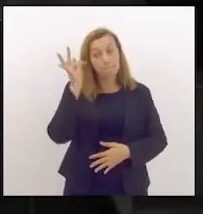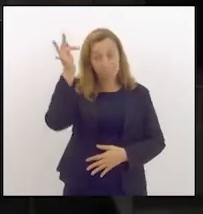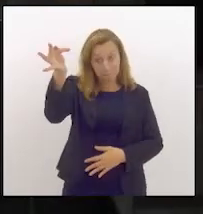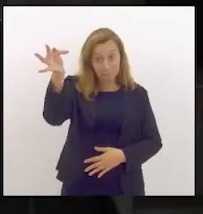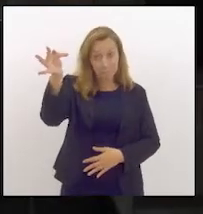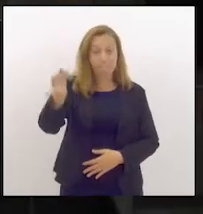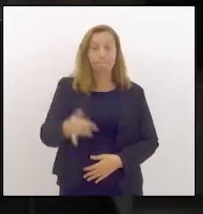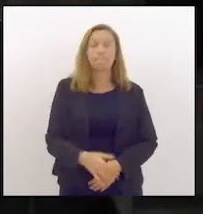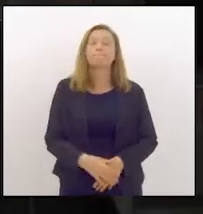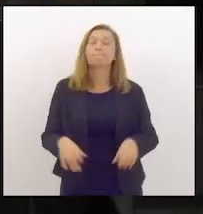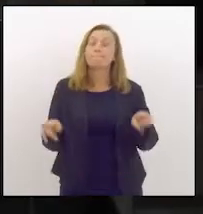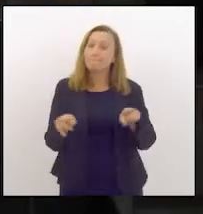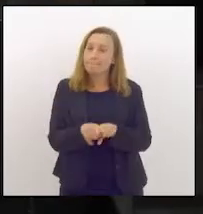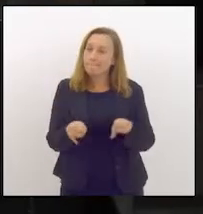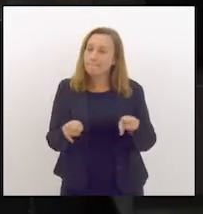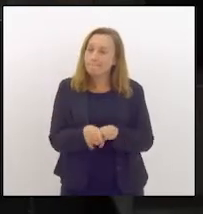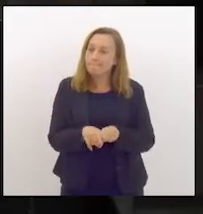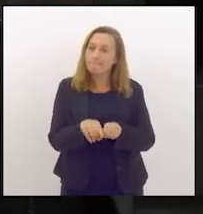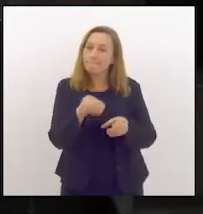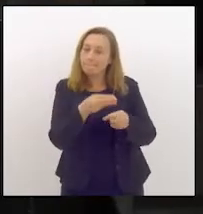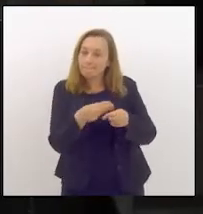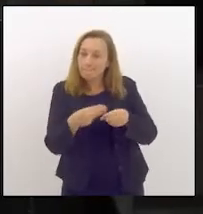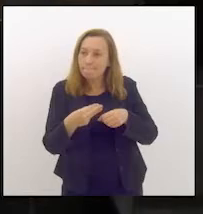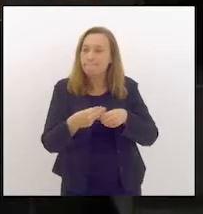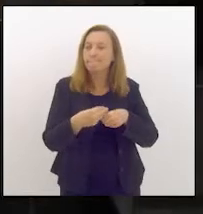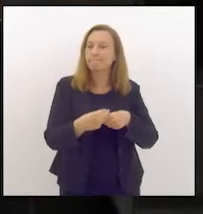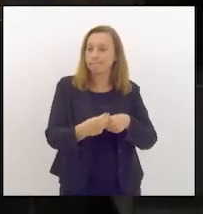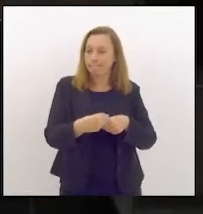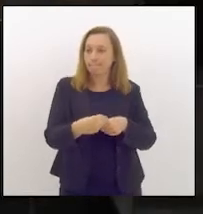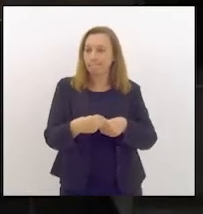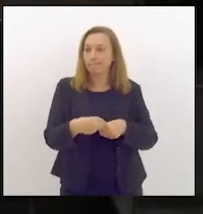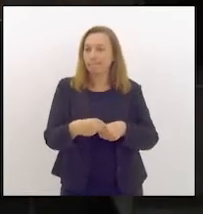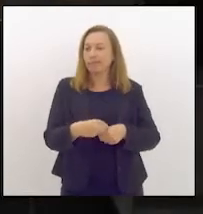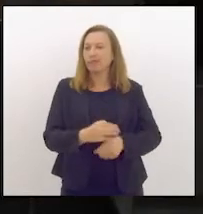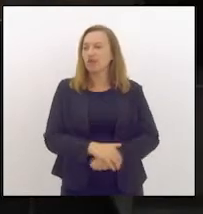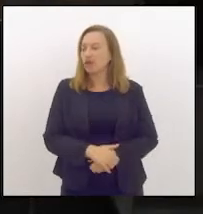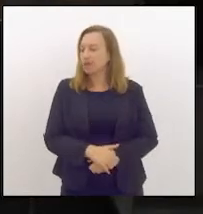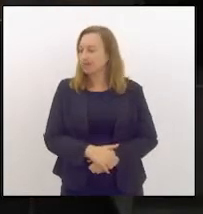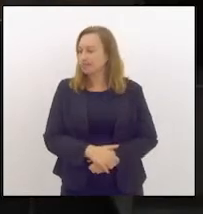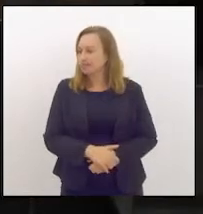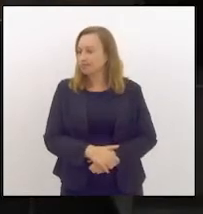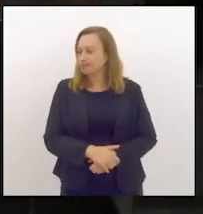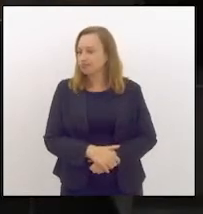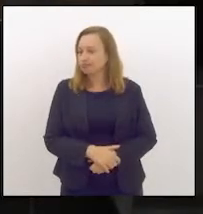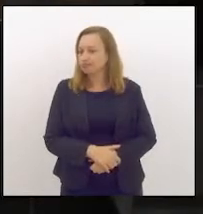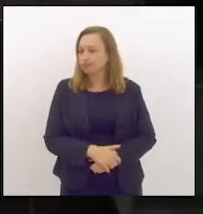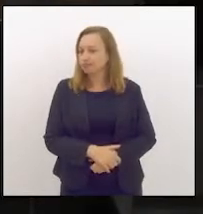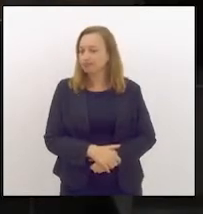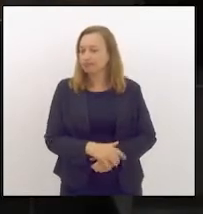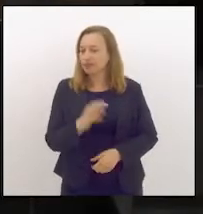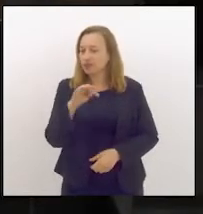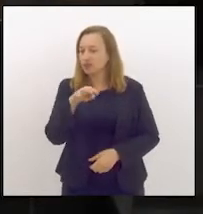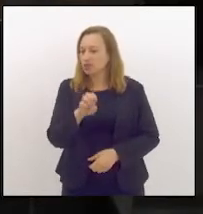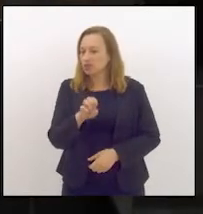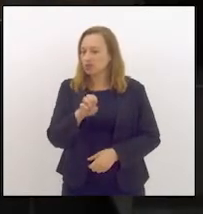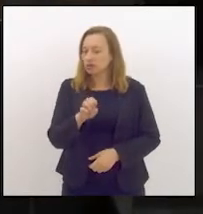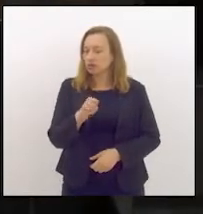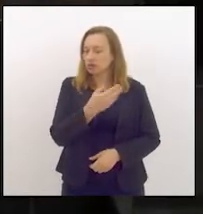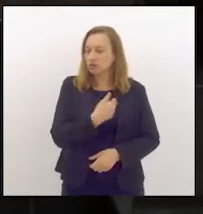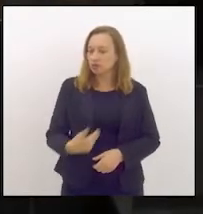futuro também os municípios por agentes públicos